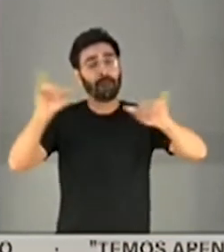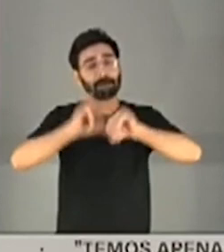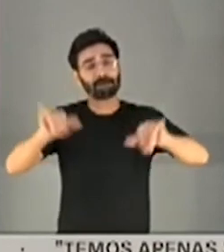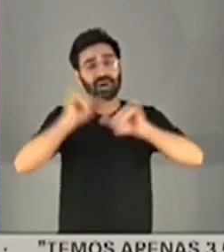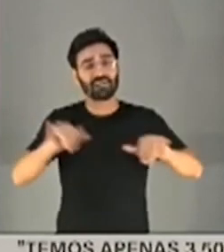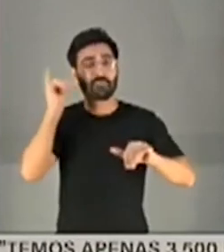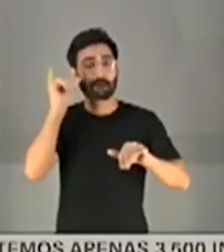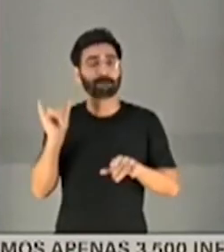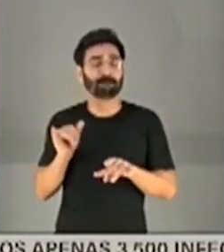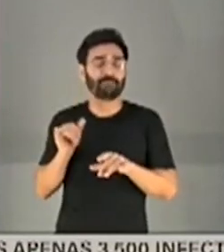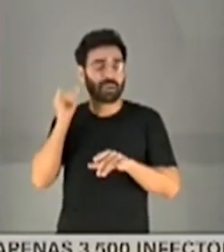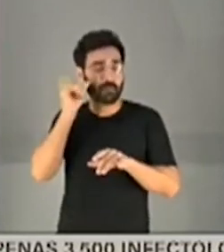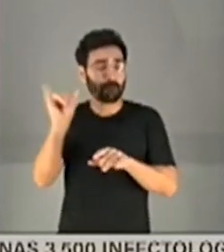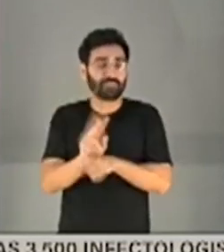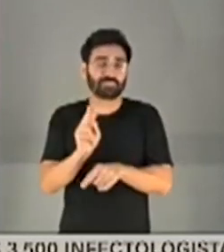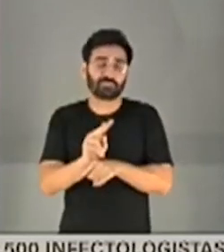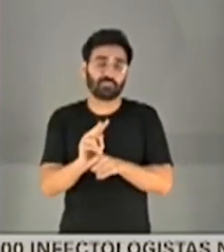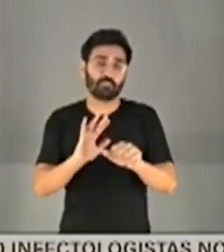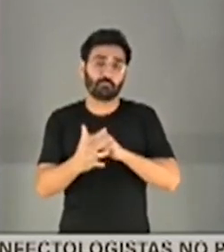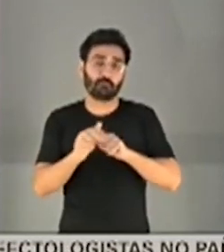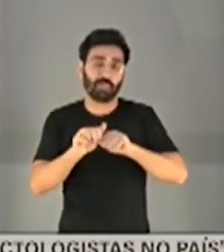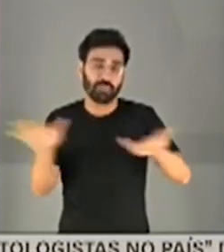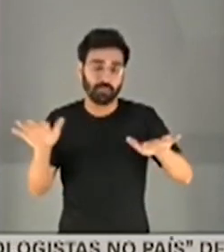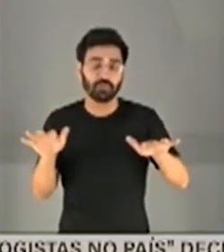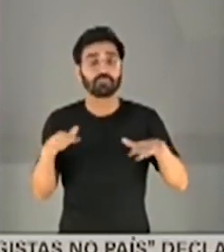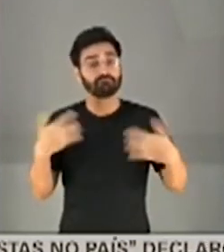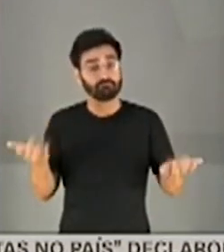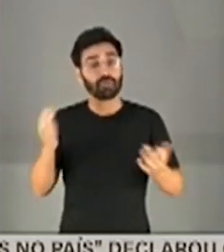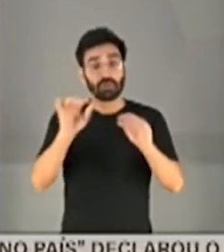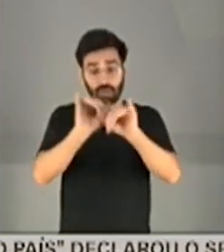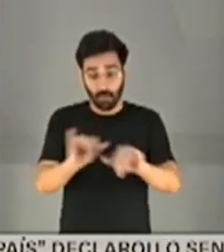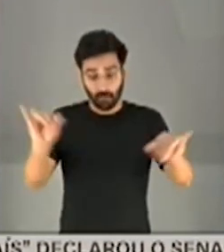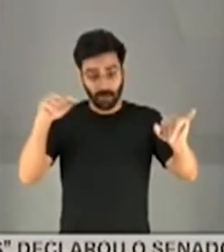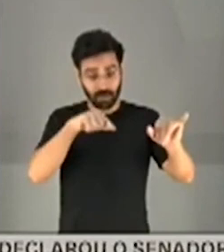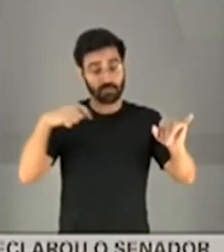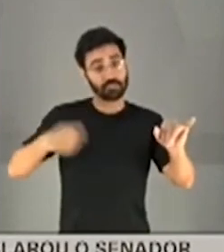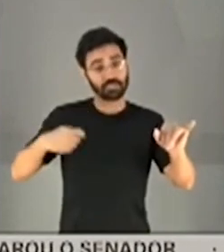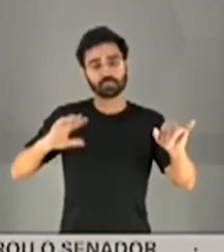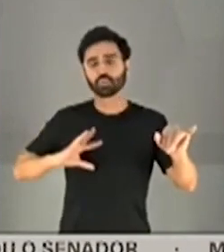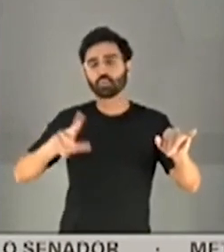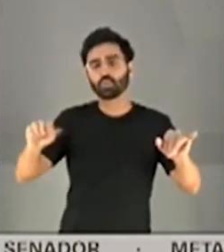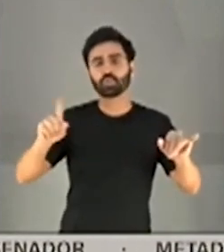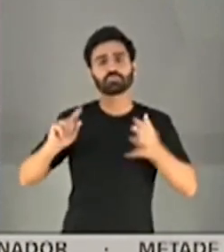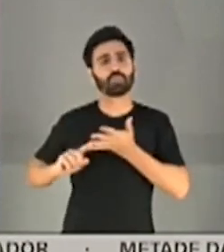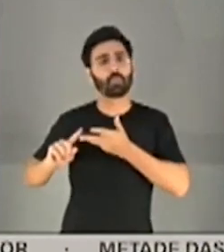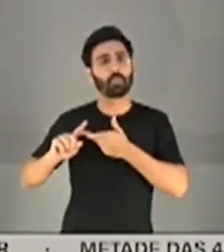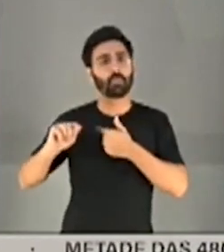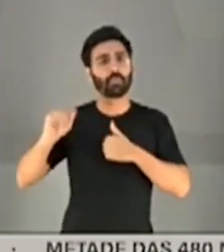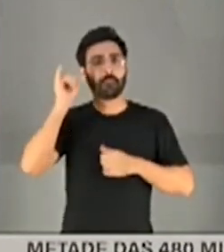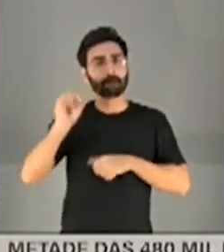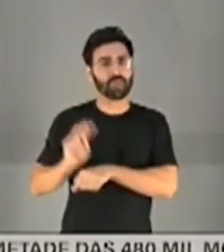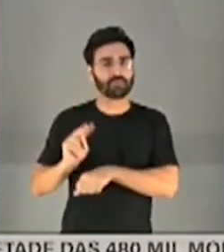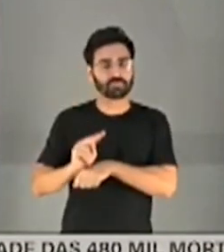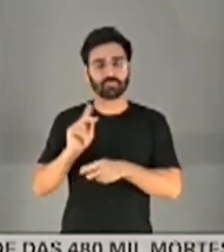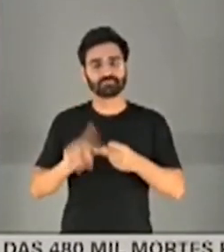prevenção da pandemia no Brasil. E essa campanha teria que incluir todas as medidas preventivas que já foram faladas aqui,